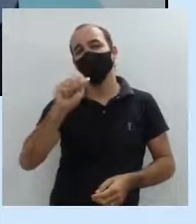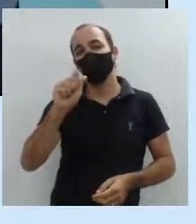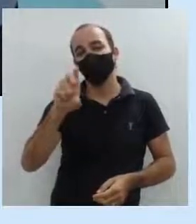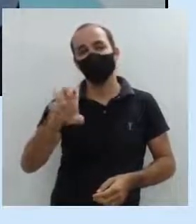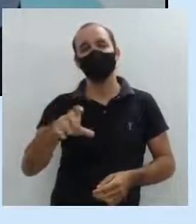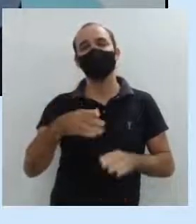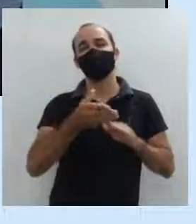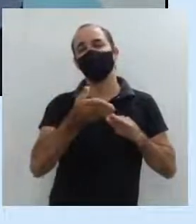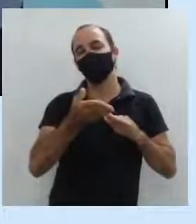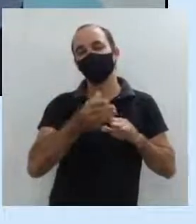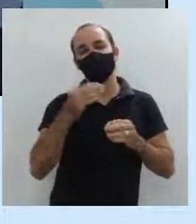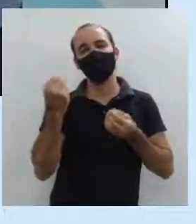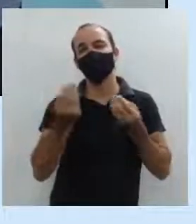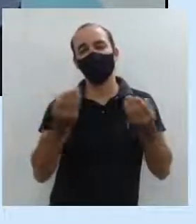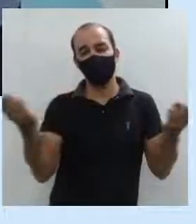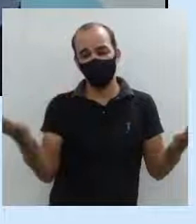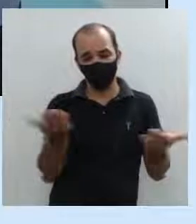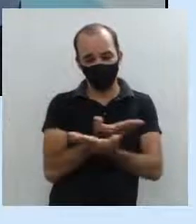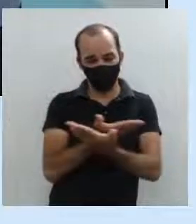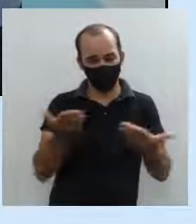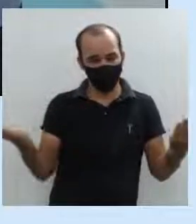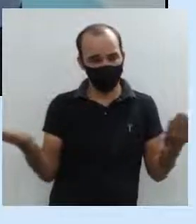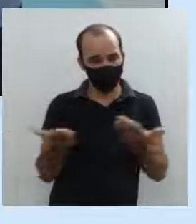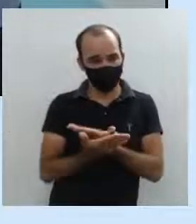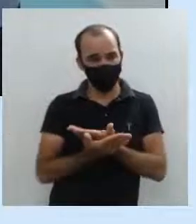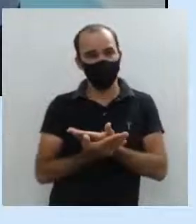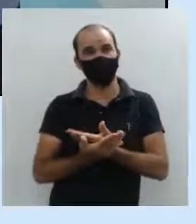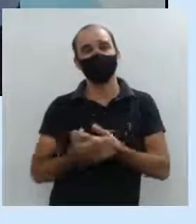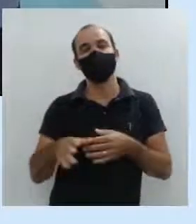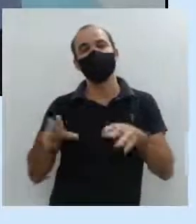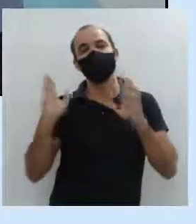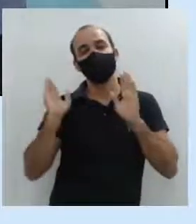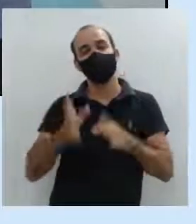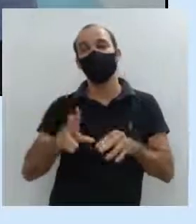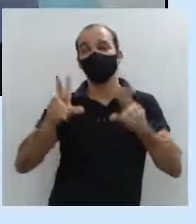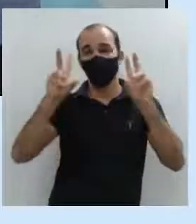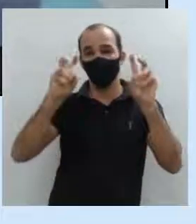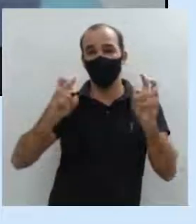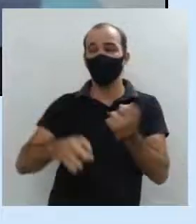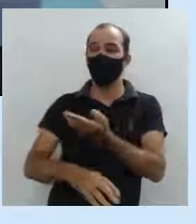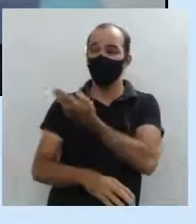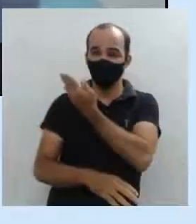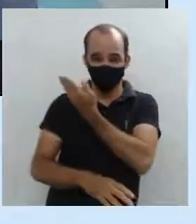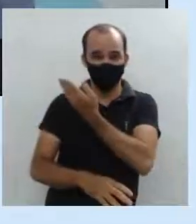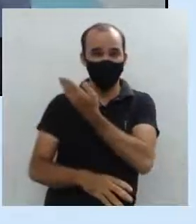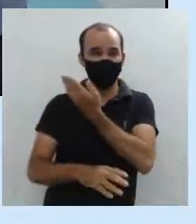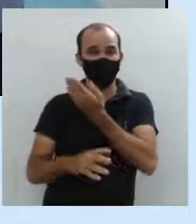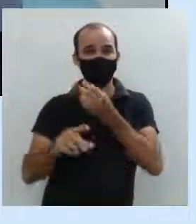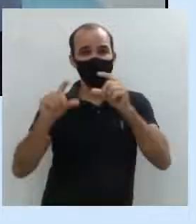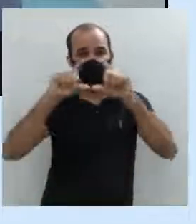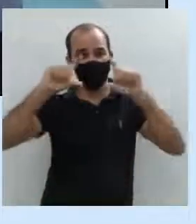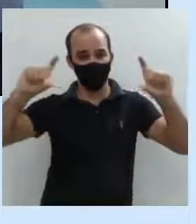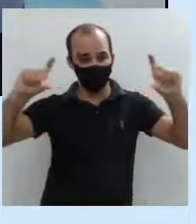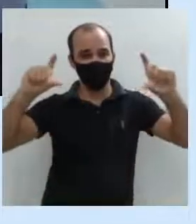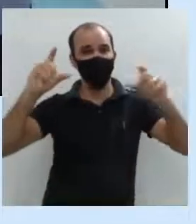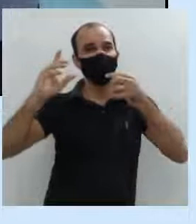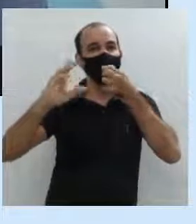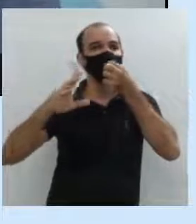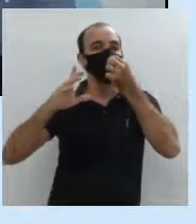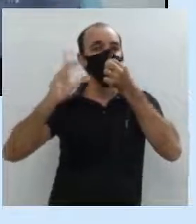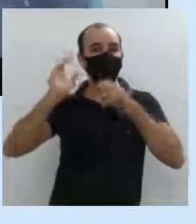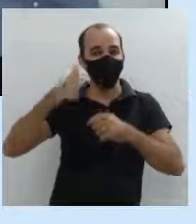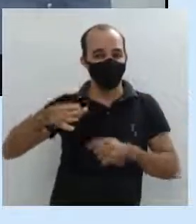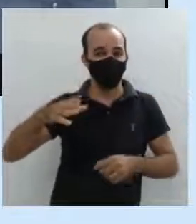bem entender, nós vamos falar pelo próprio tema, pelo próprio título que foi dado à nossa aula de hoje, tem a ver com a questão